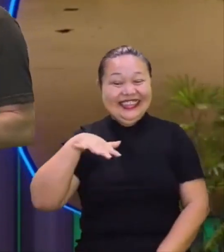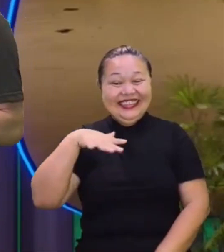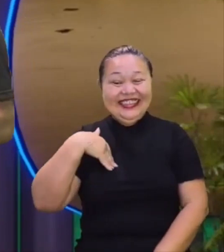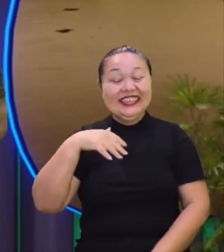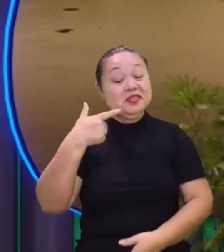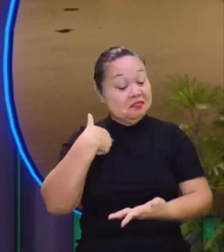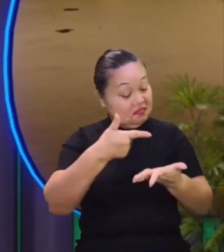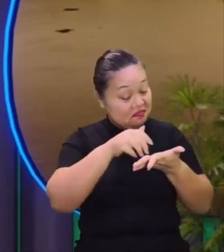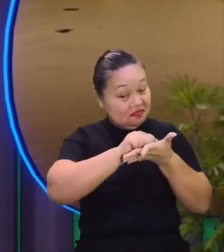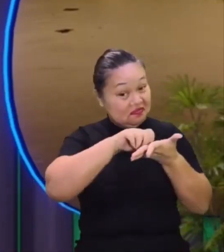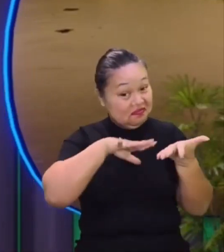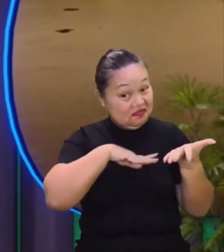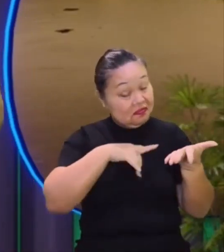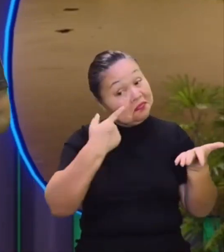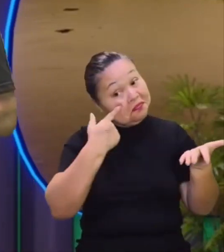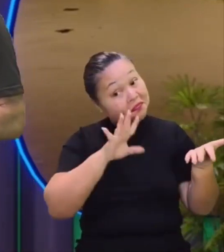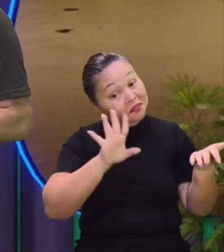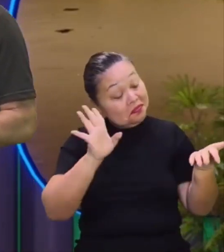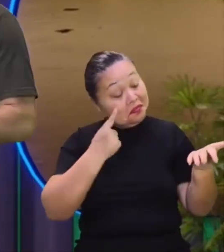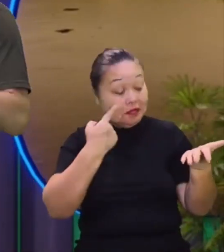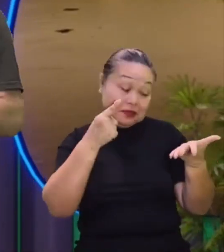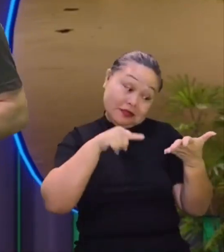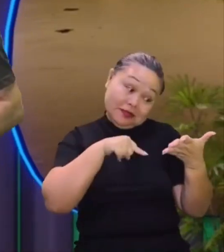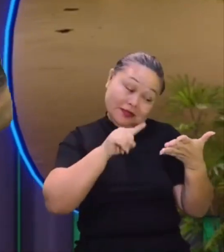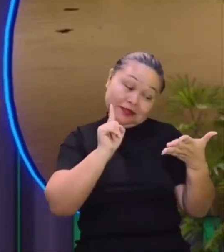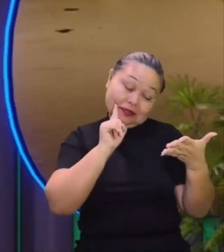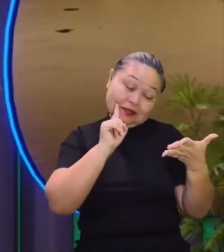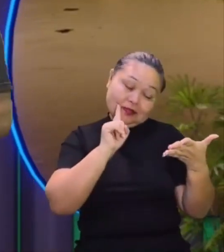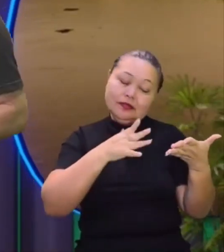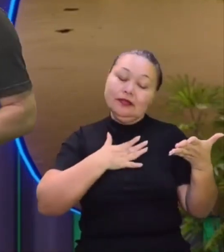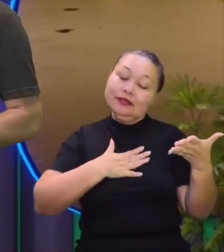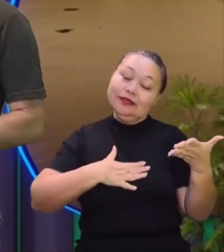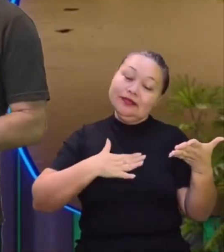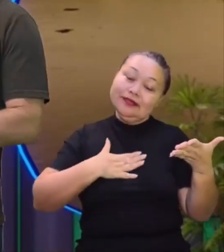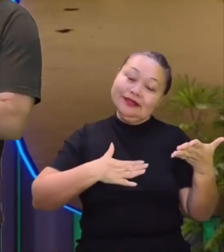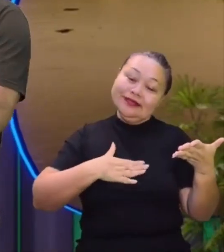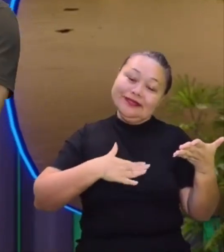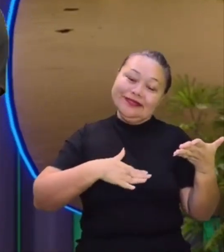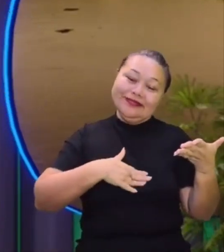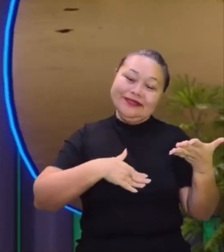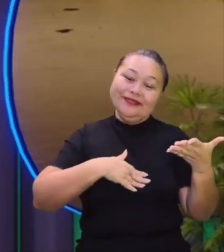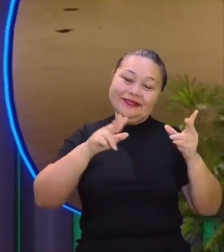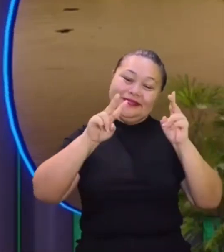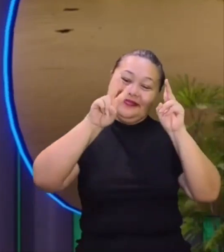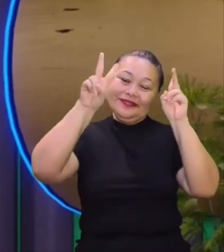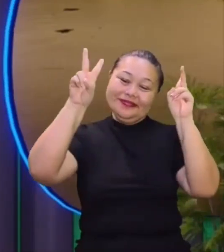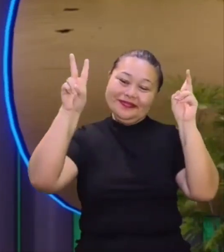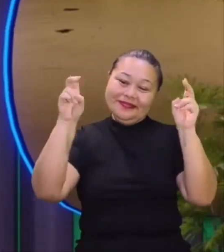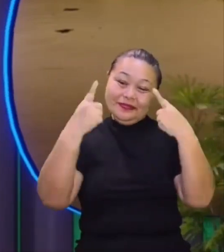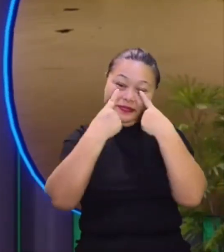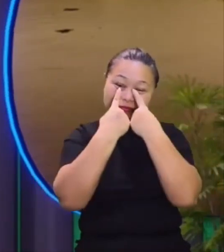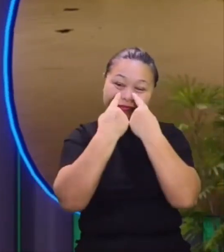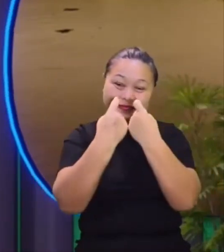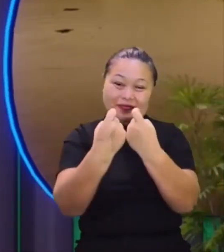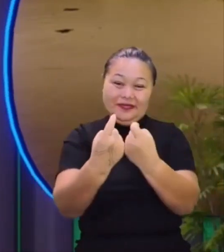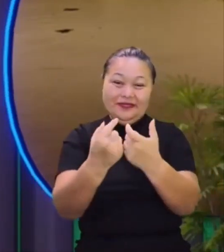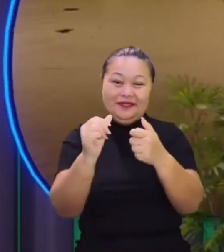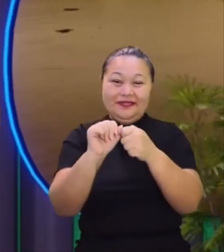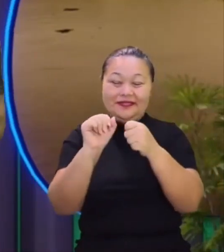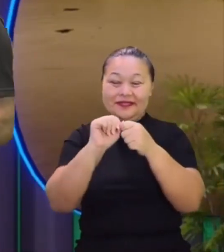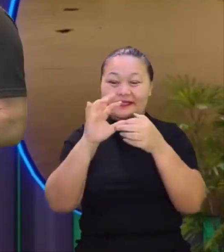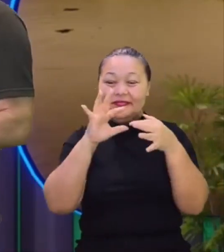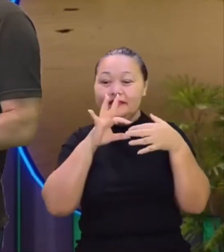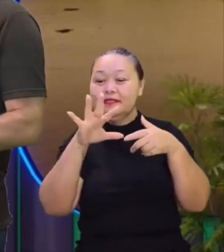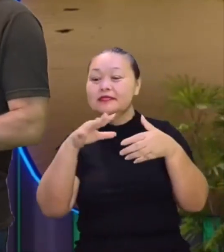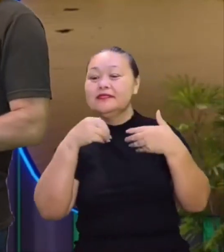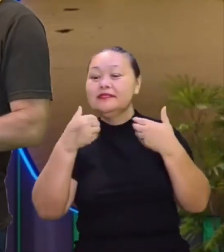deu bem na atividade? Que Tranquilo. Suave na nave? Suave na nave. É um assunto interessante. Muito. Entender a